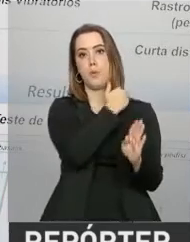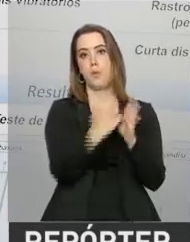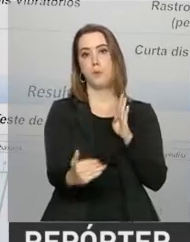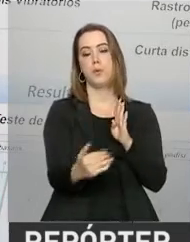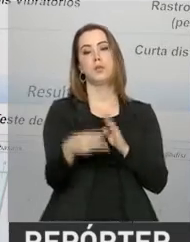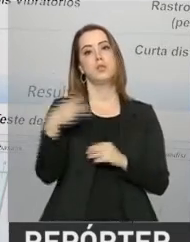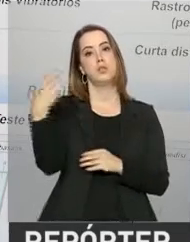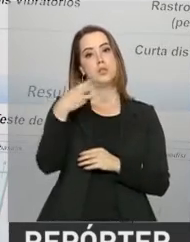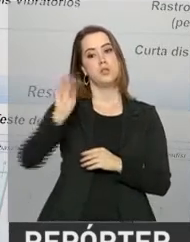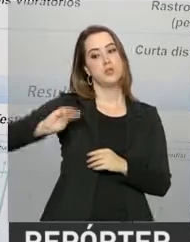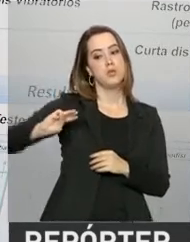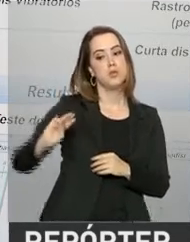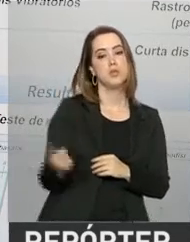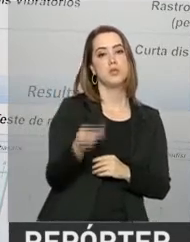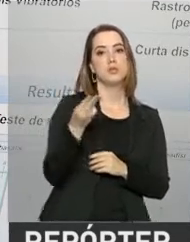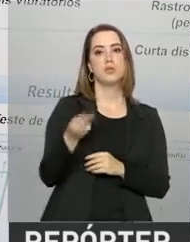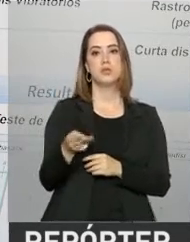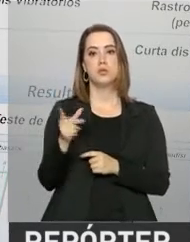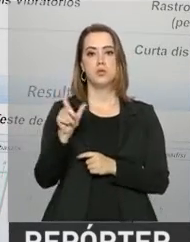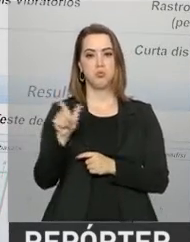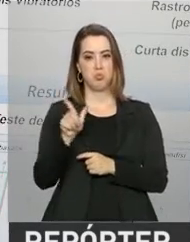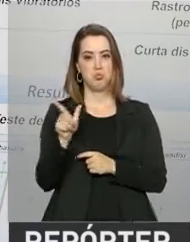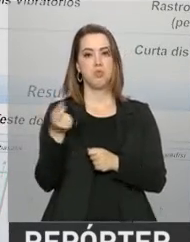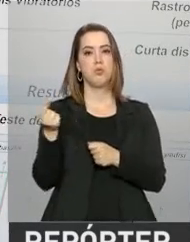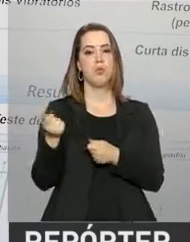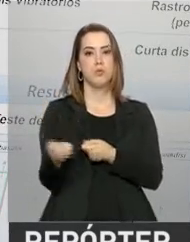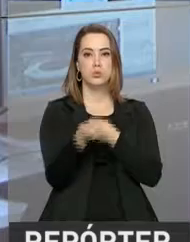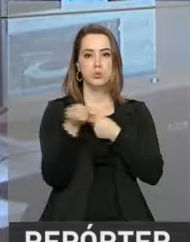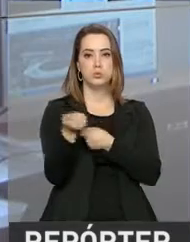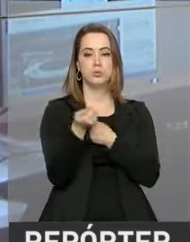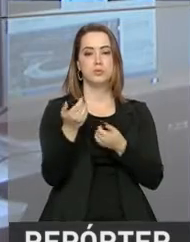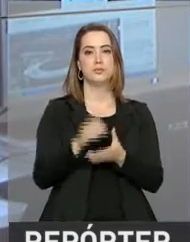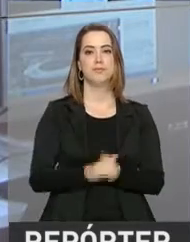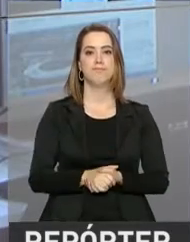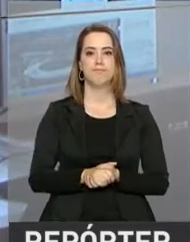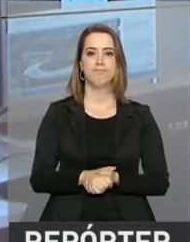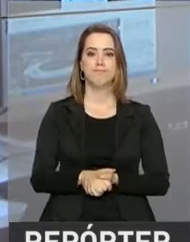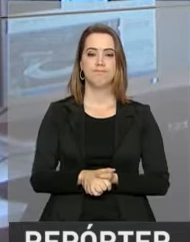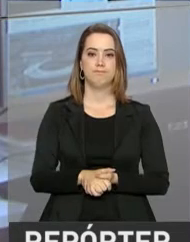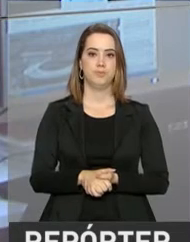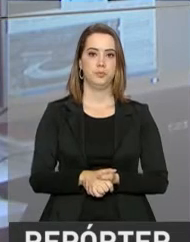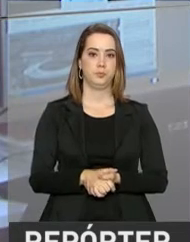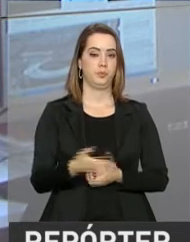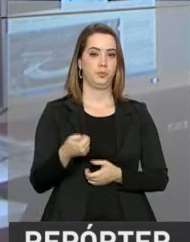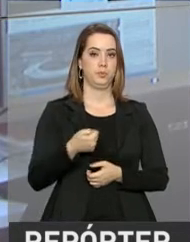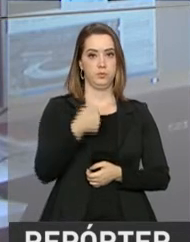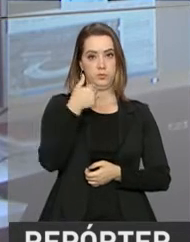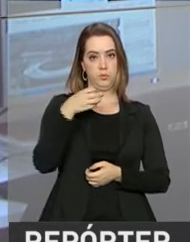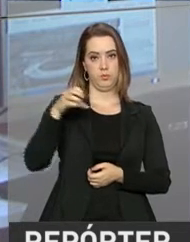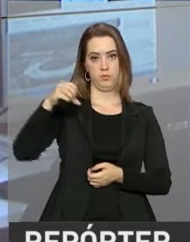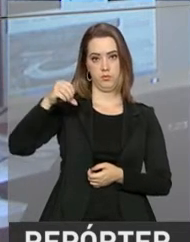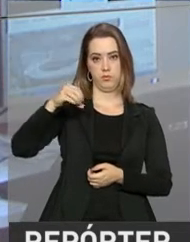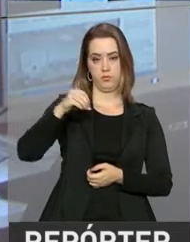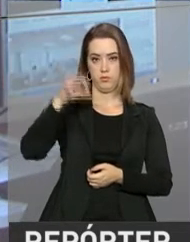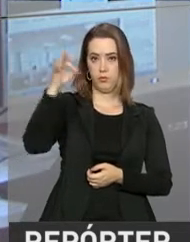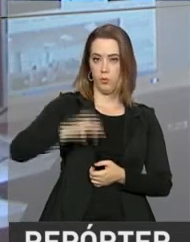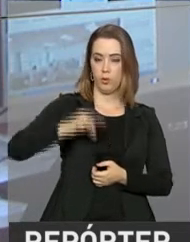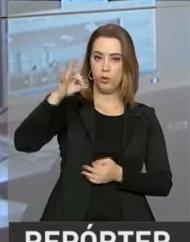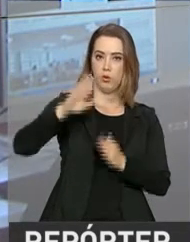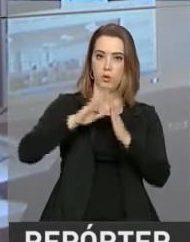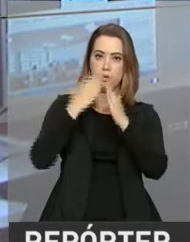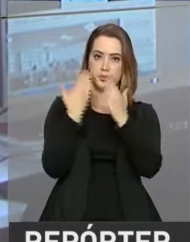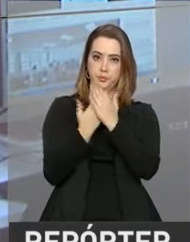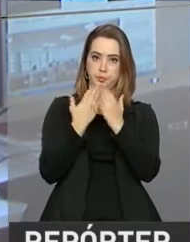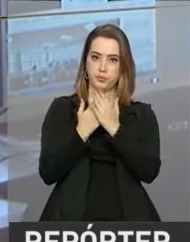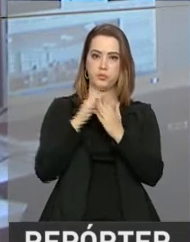3 milhões de litros de inseticida naquela safra. Quase 90% das escolas públicas com